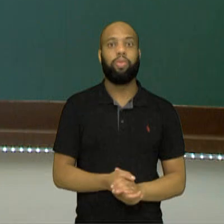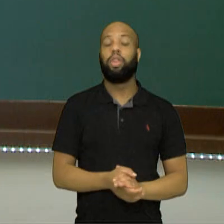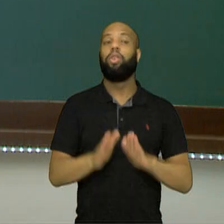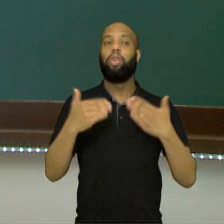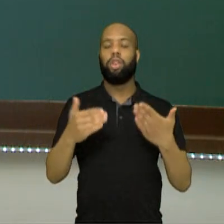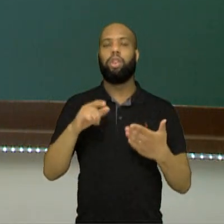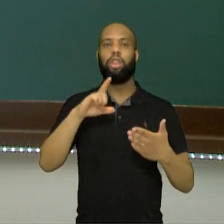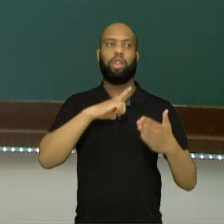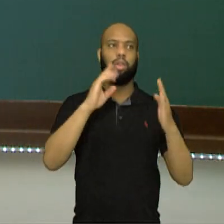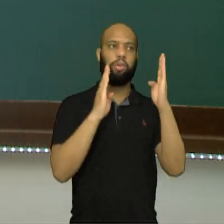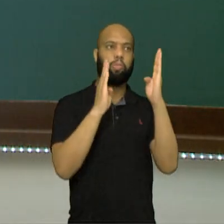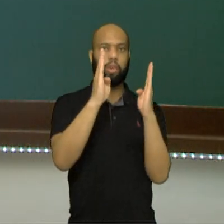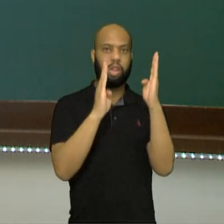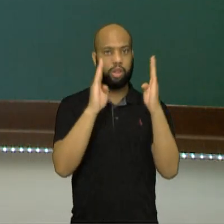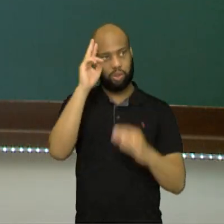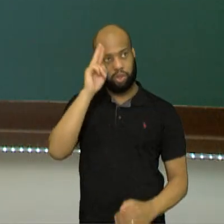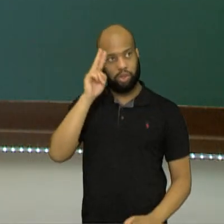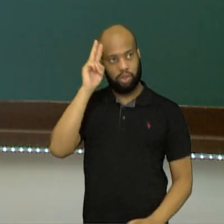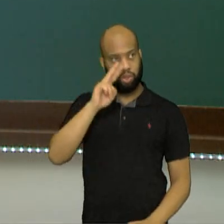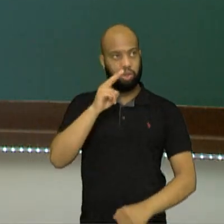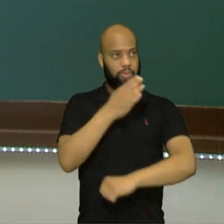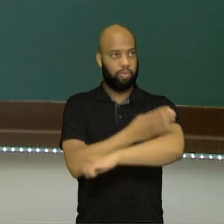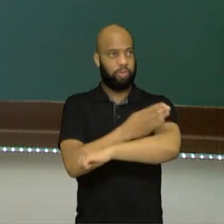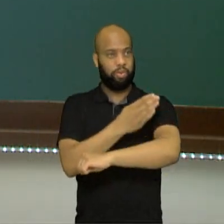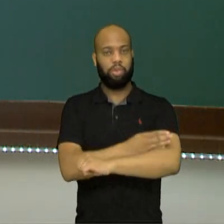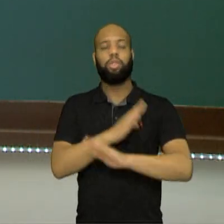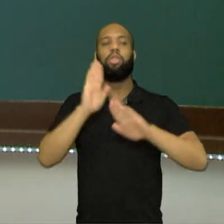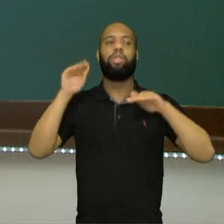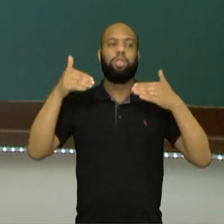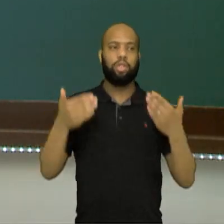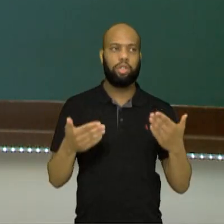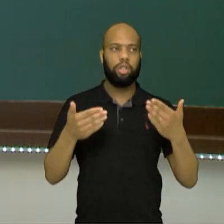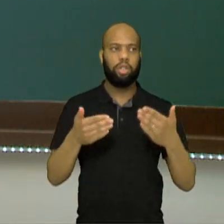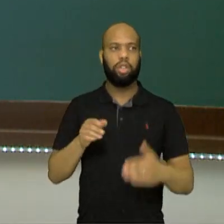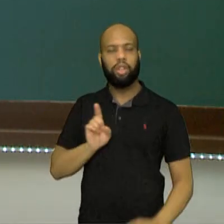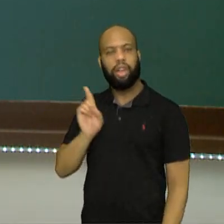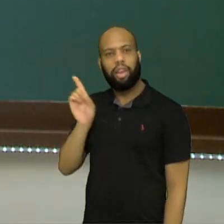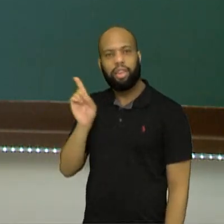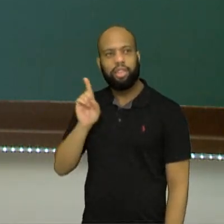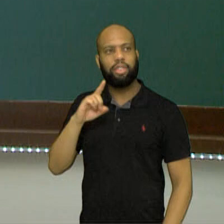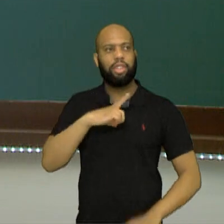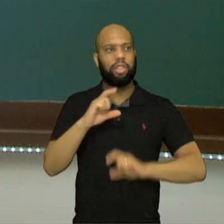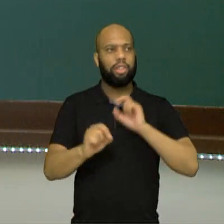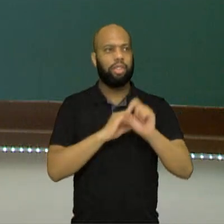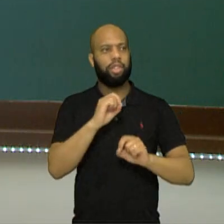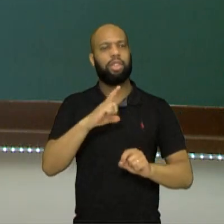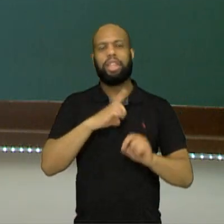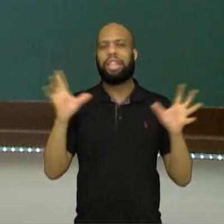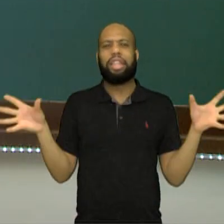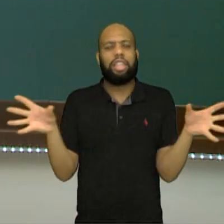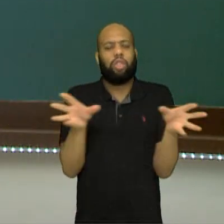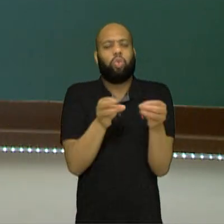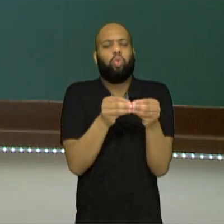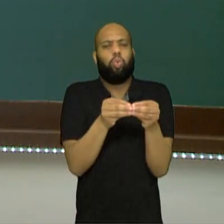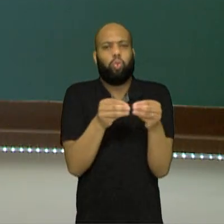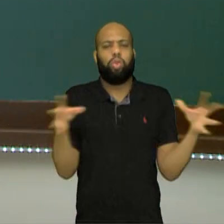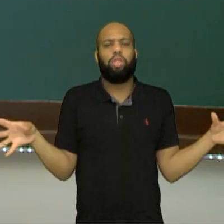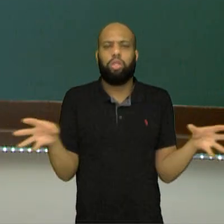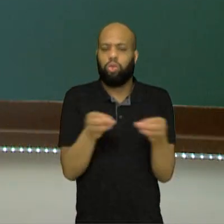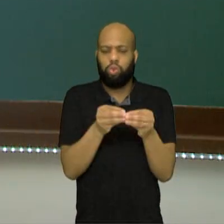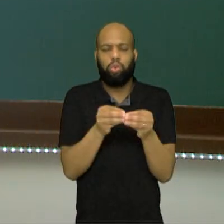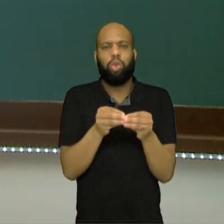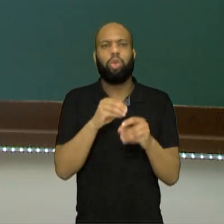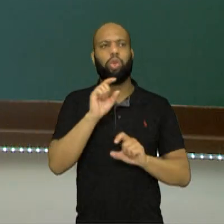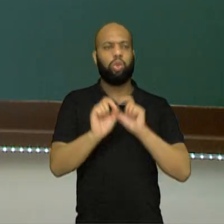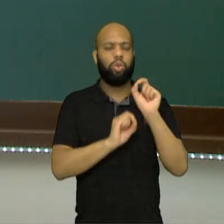período histórico? Na Idade Média. Então, basicamente, aqui a gente tem um super resumo, uma síntese, pelo menos, do